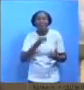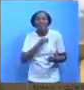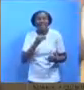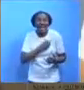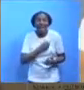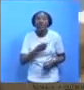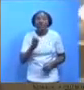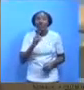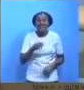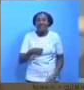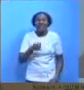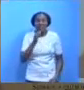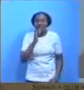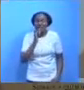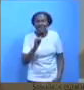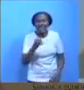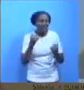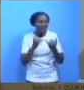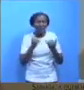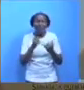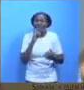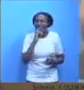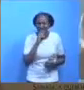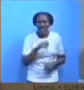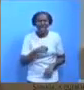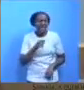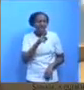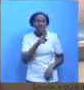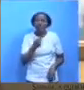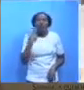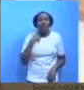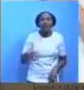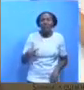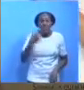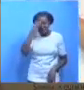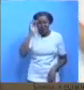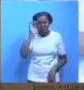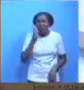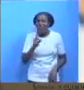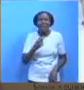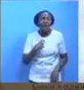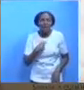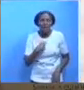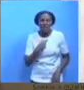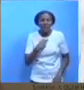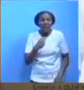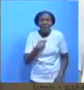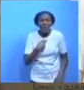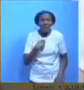Não julgar, nunca. Por quê? Eu não sei o que levou a pessoa a fazer o que ela fez.